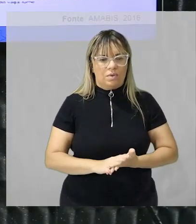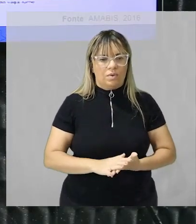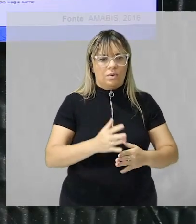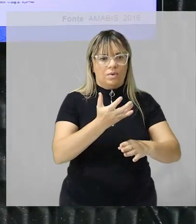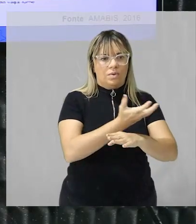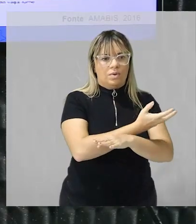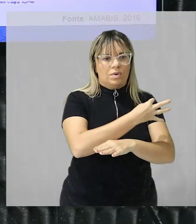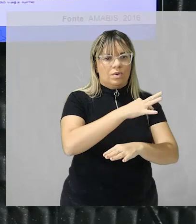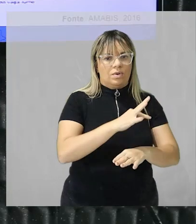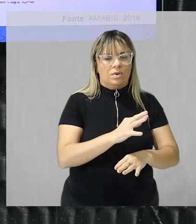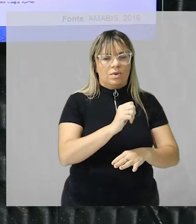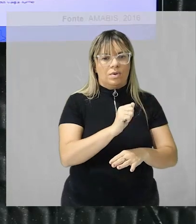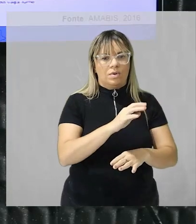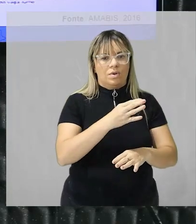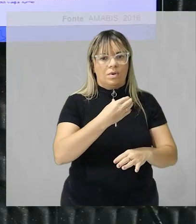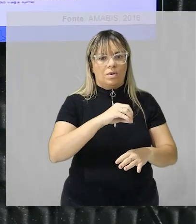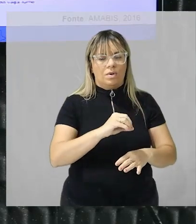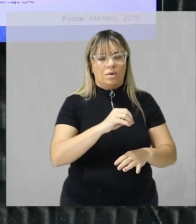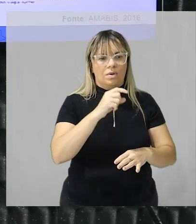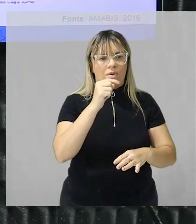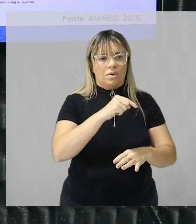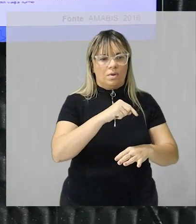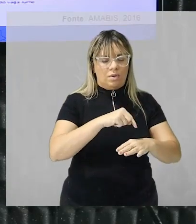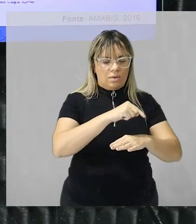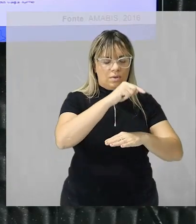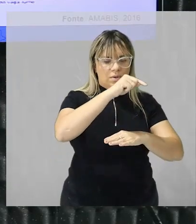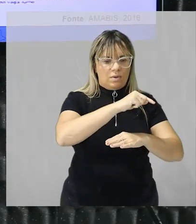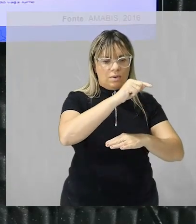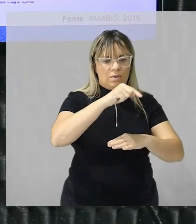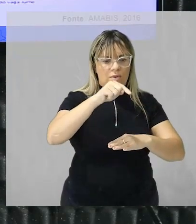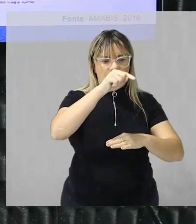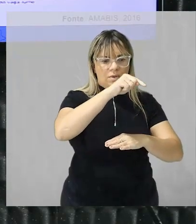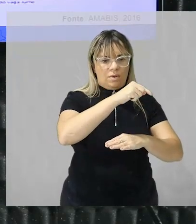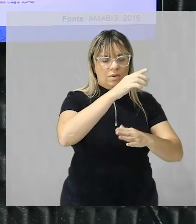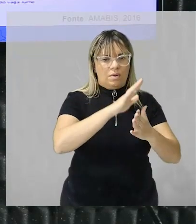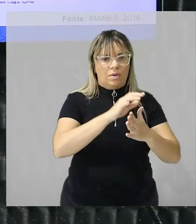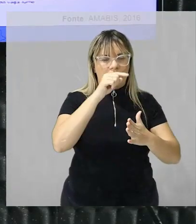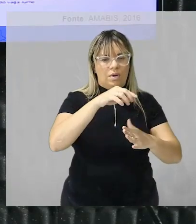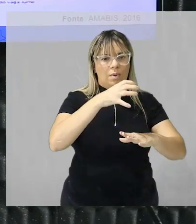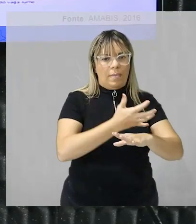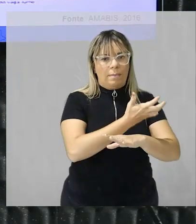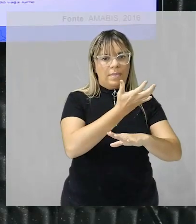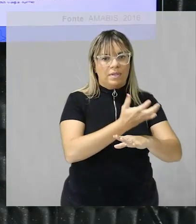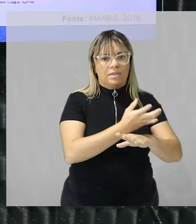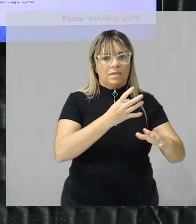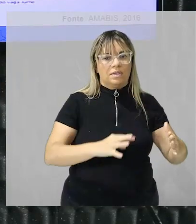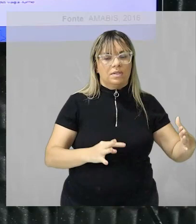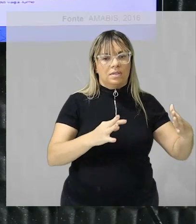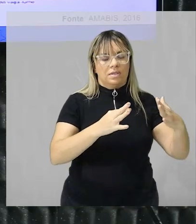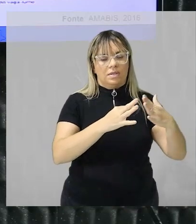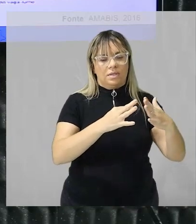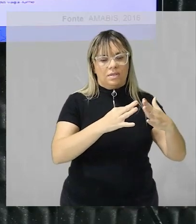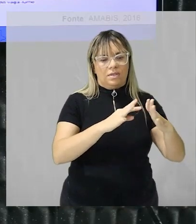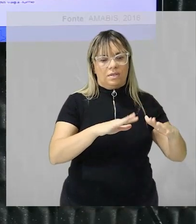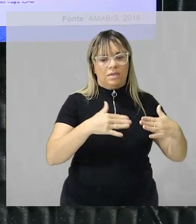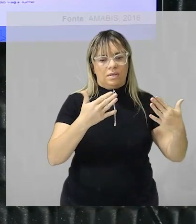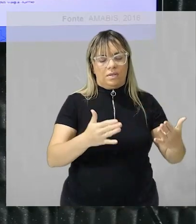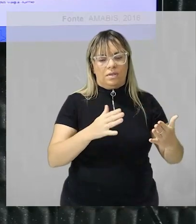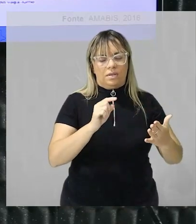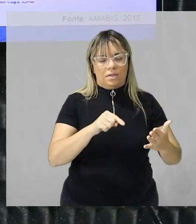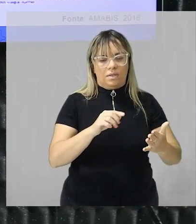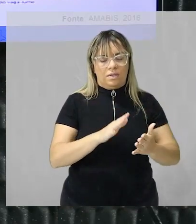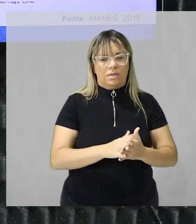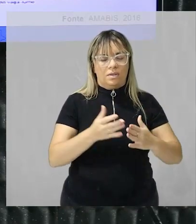de tabaco, né, ela é, nesse caso, uma planta transgênica. A planta de tabaco transgênica floresce ao